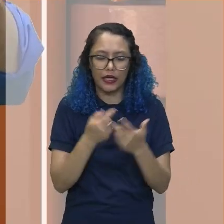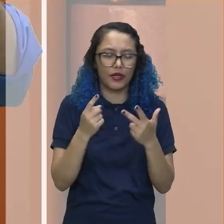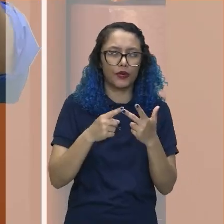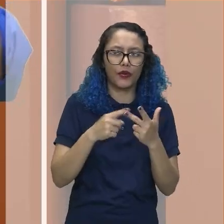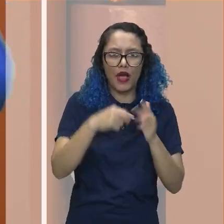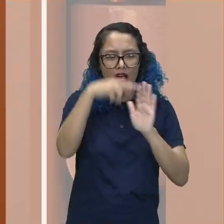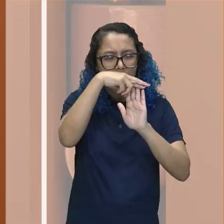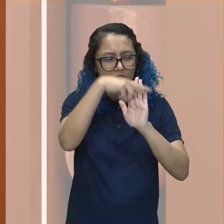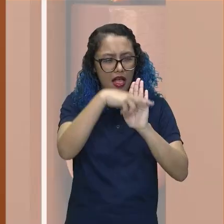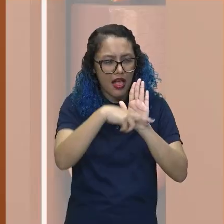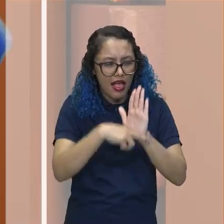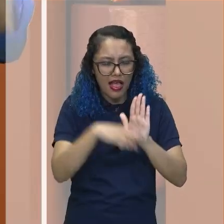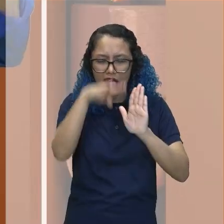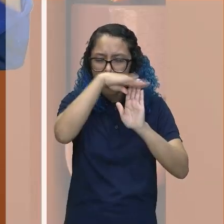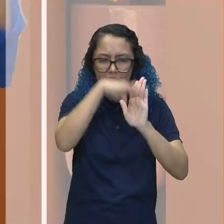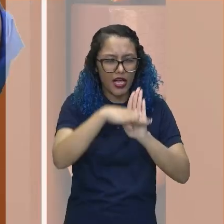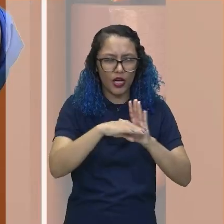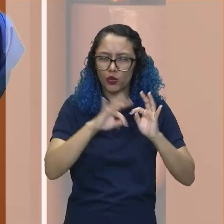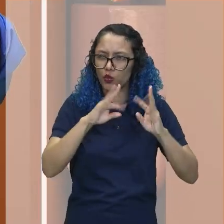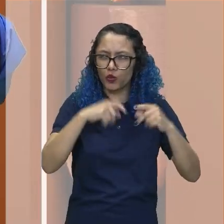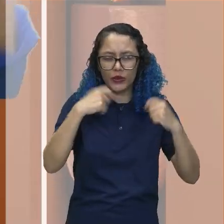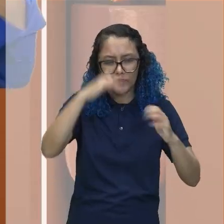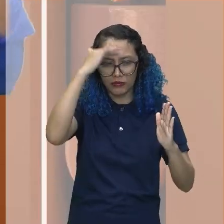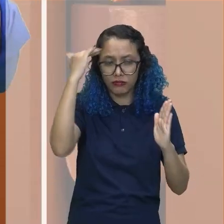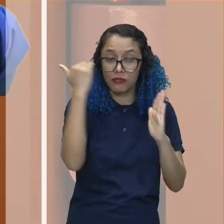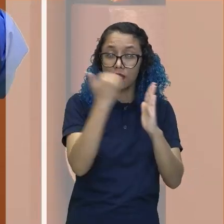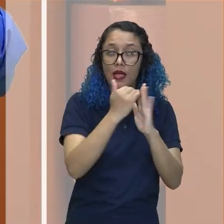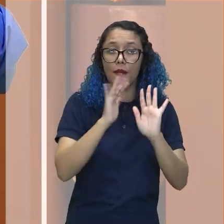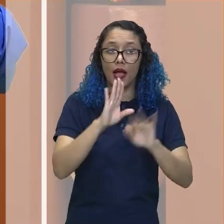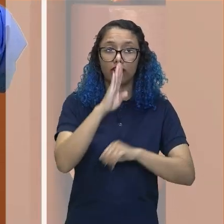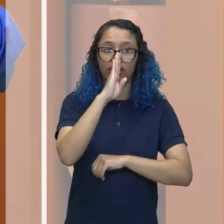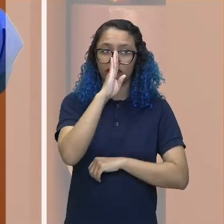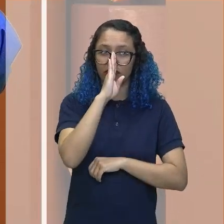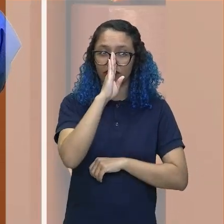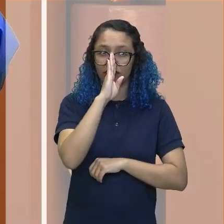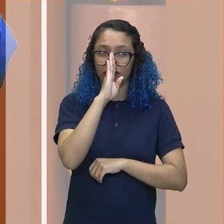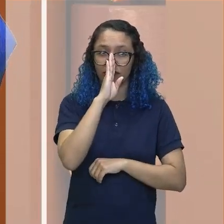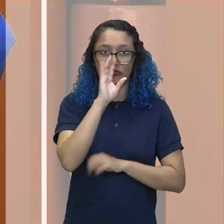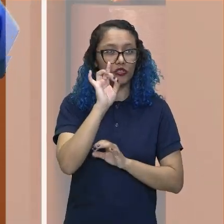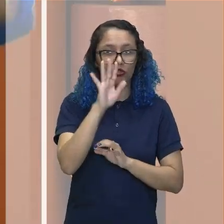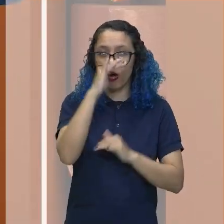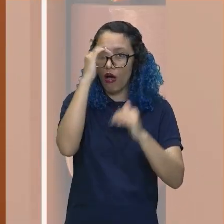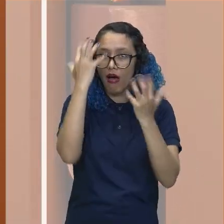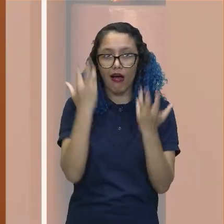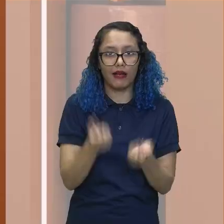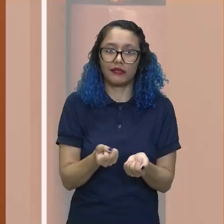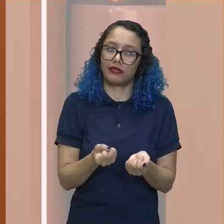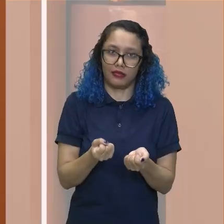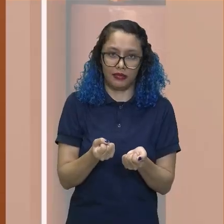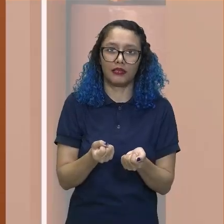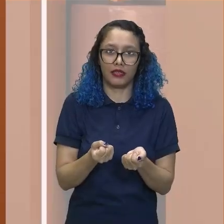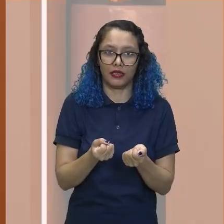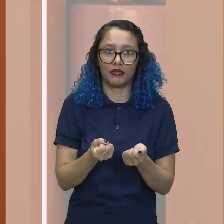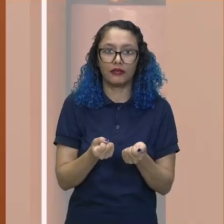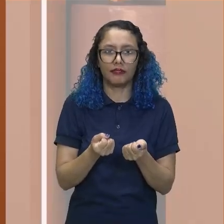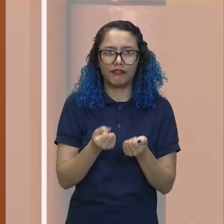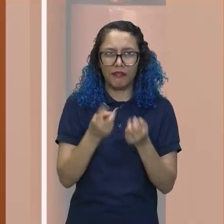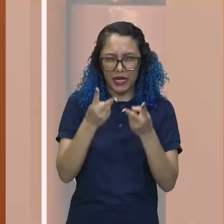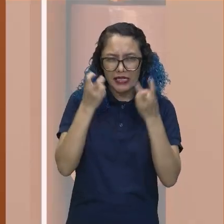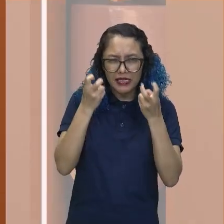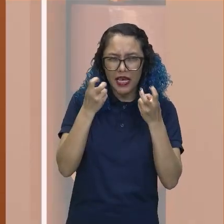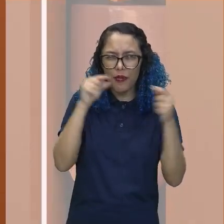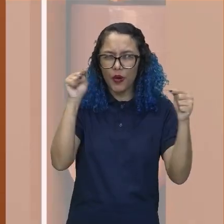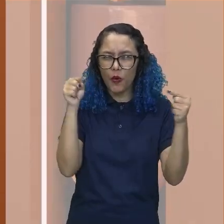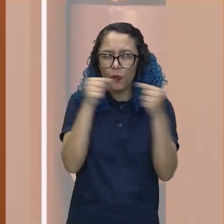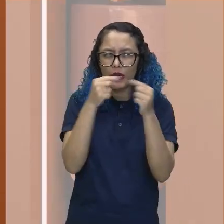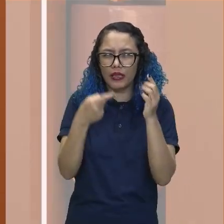e normas que eu tenho que seguir sem questionar, simplesmente obedecendo. Então, olha lá, aquelas